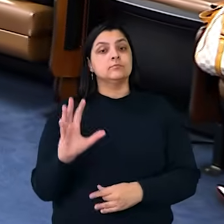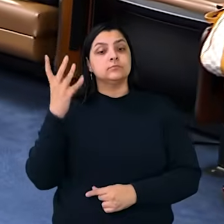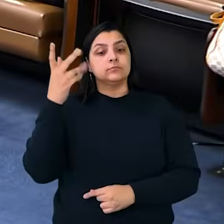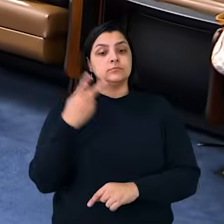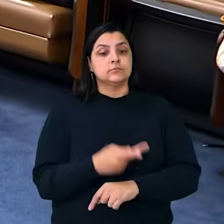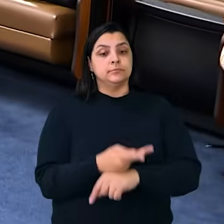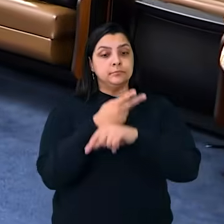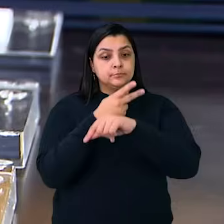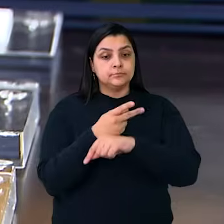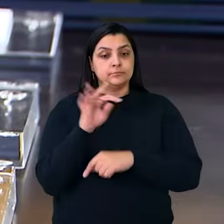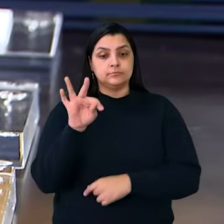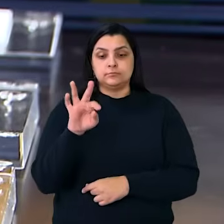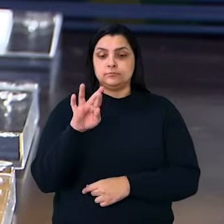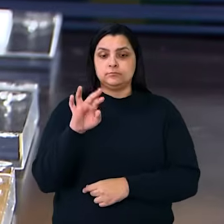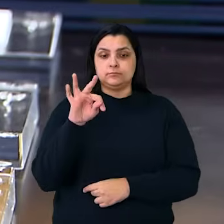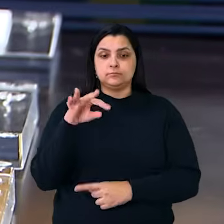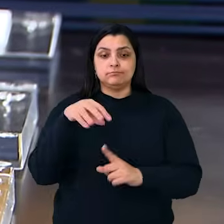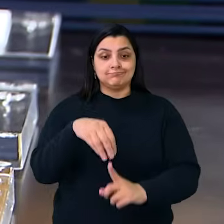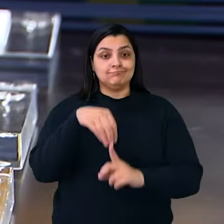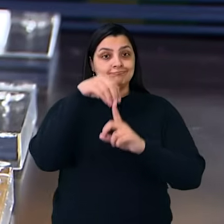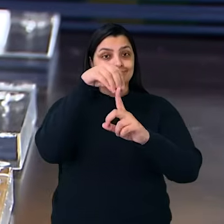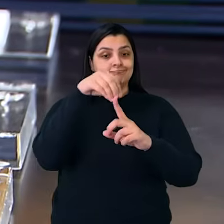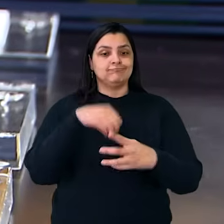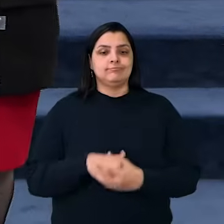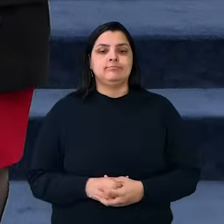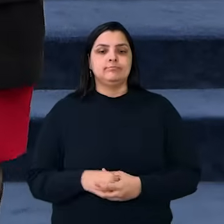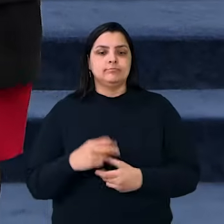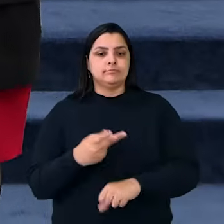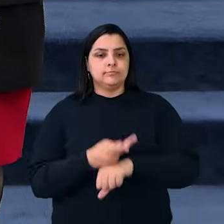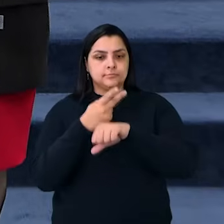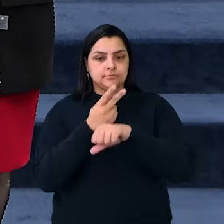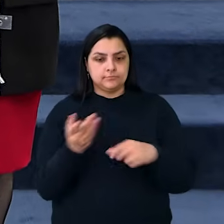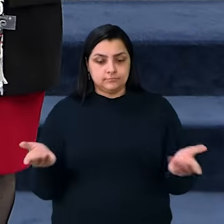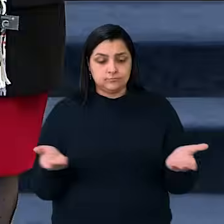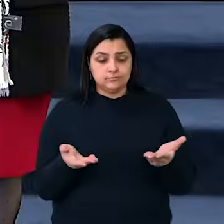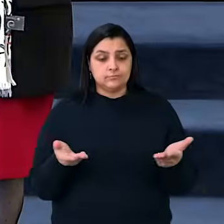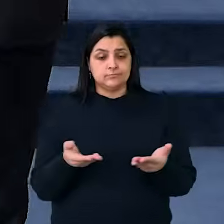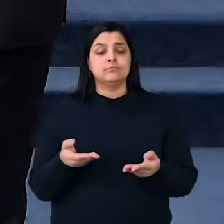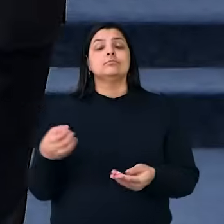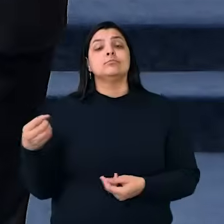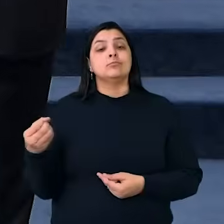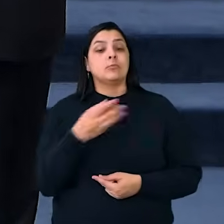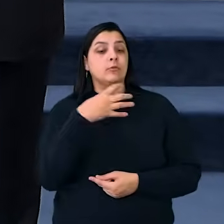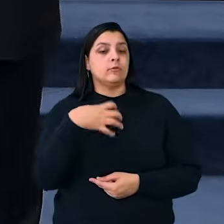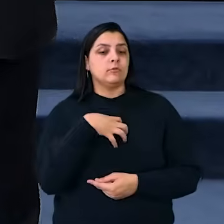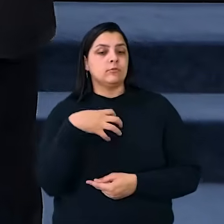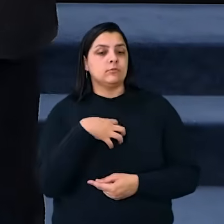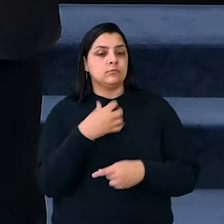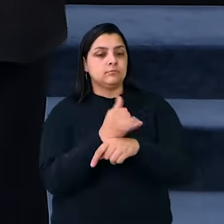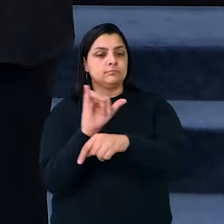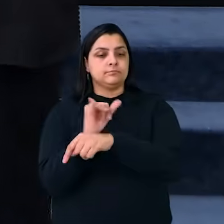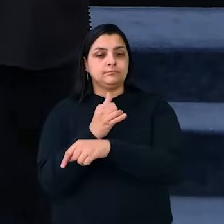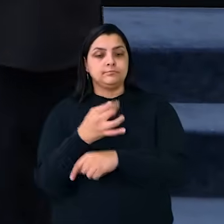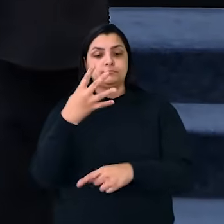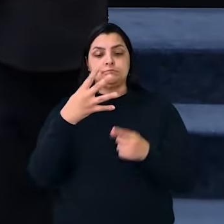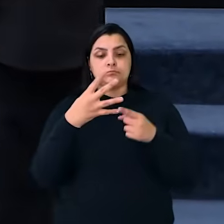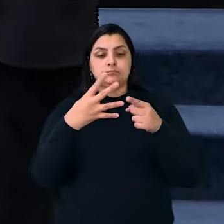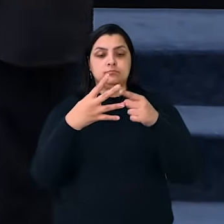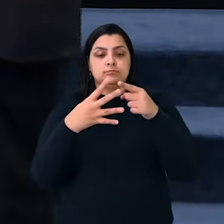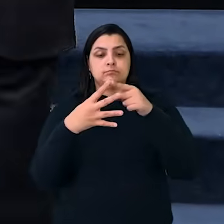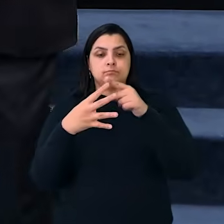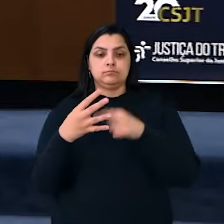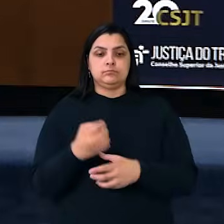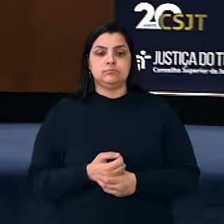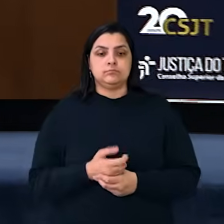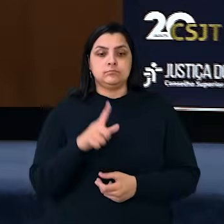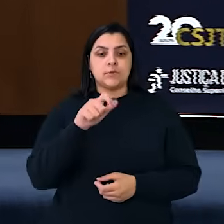ocorreu a entrega do prêmio TRT em Destaque. A premiação este ano contou com nova configuração em 4